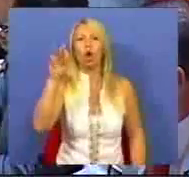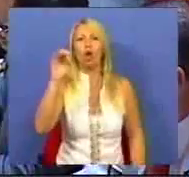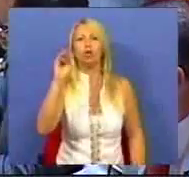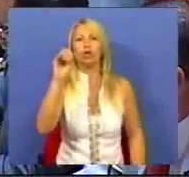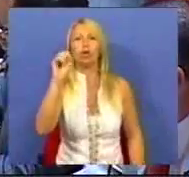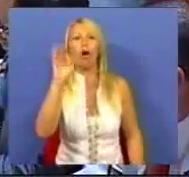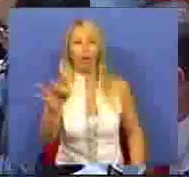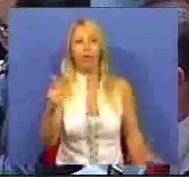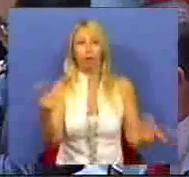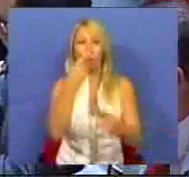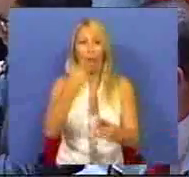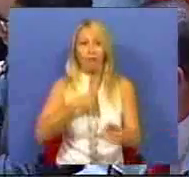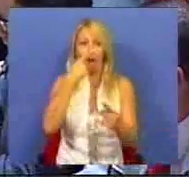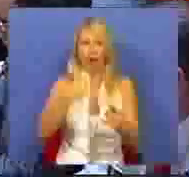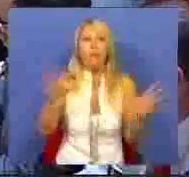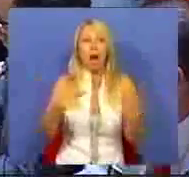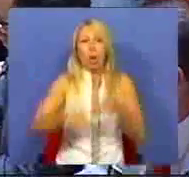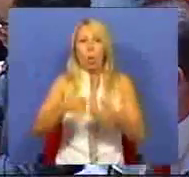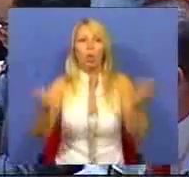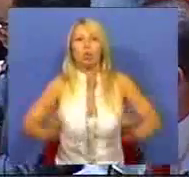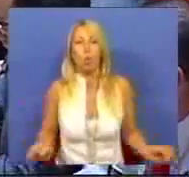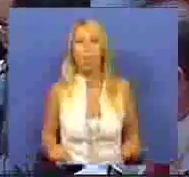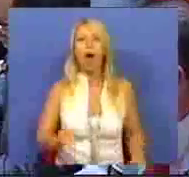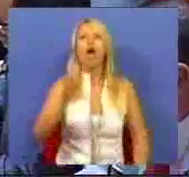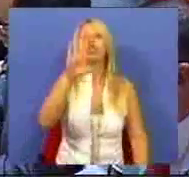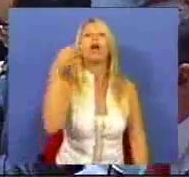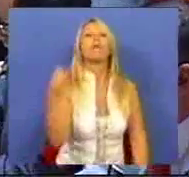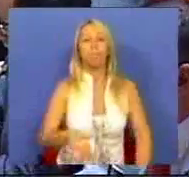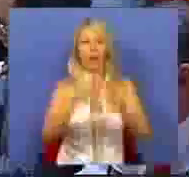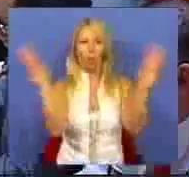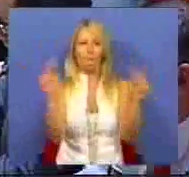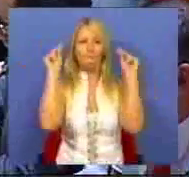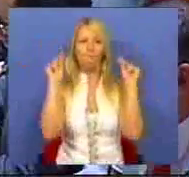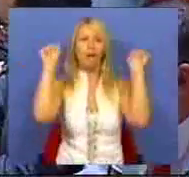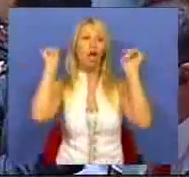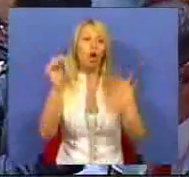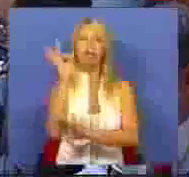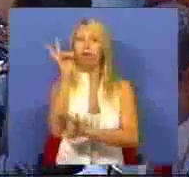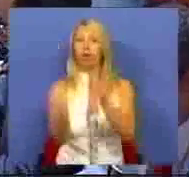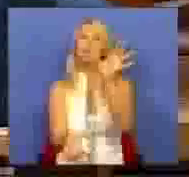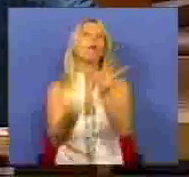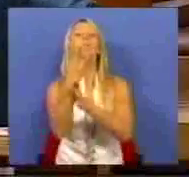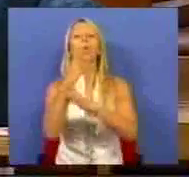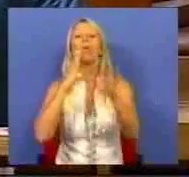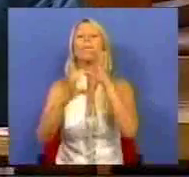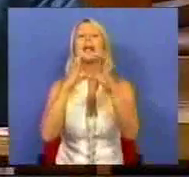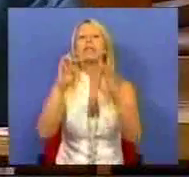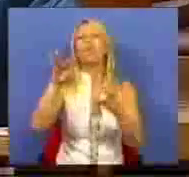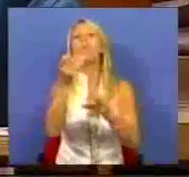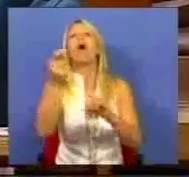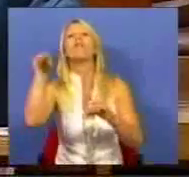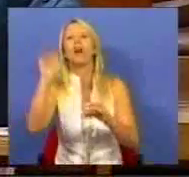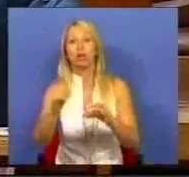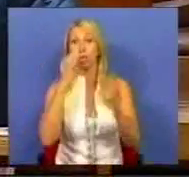de erros, mas sem concurso. Há JP Sacoto, por via da milagrosa Fundação para as Comunicações Móveis, sem concurso.